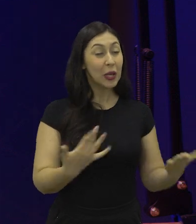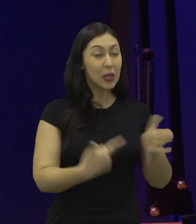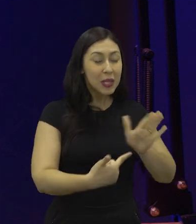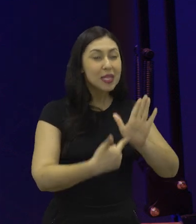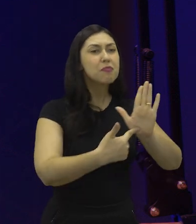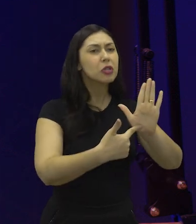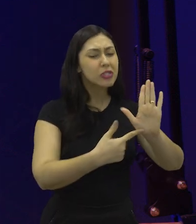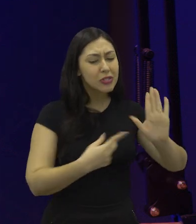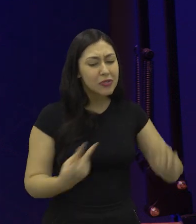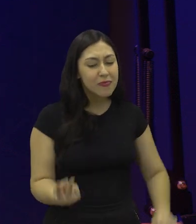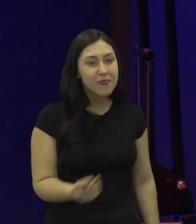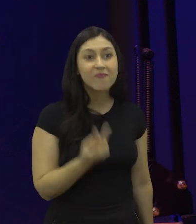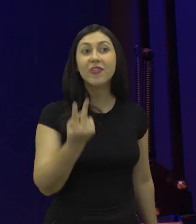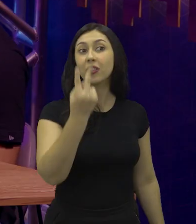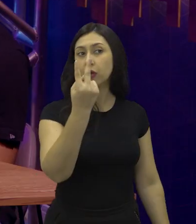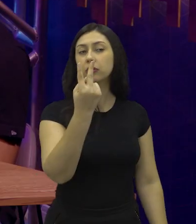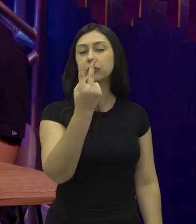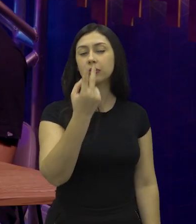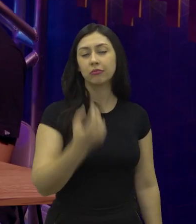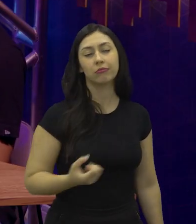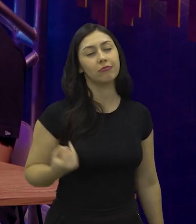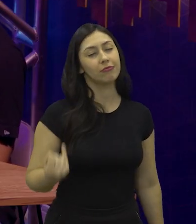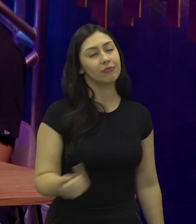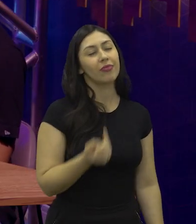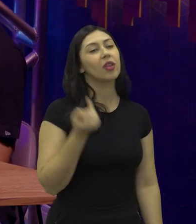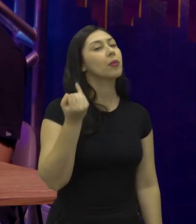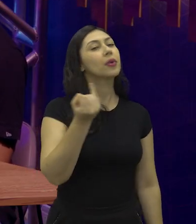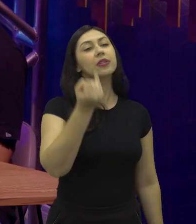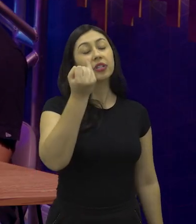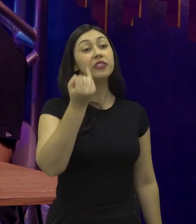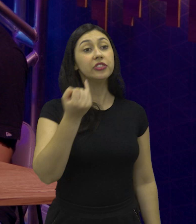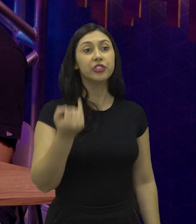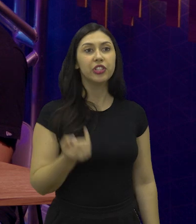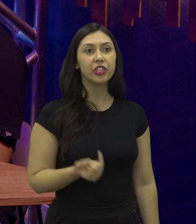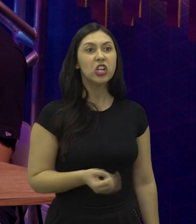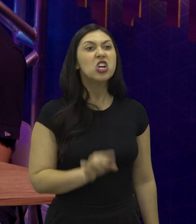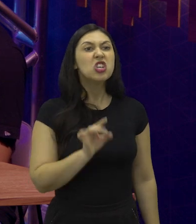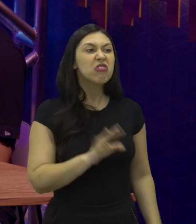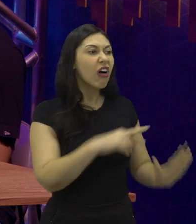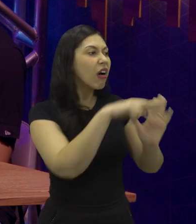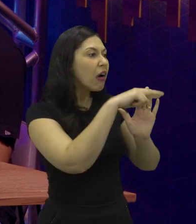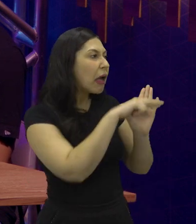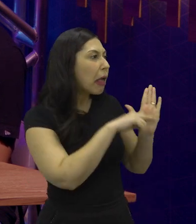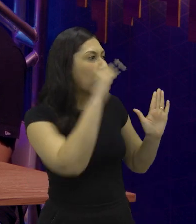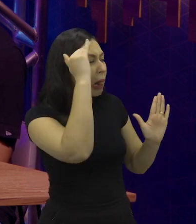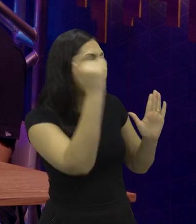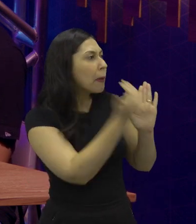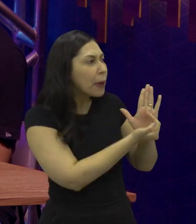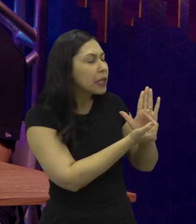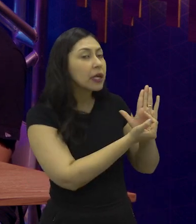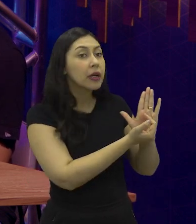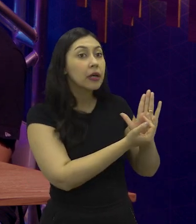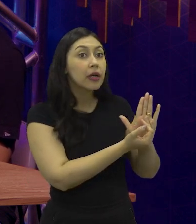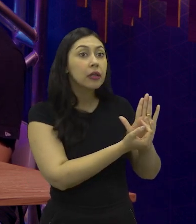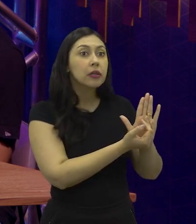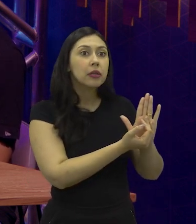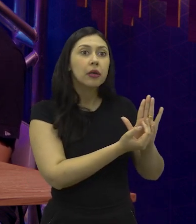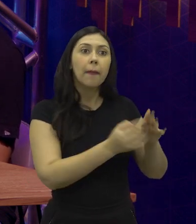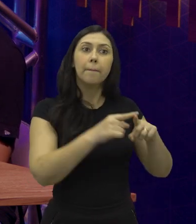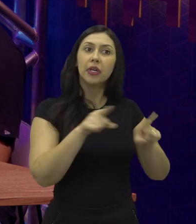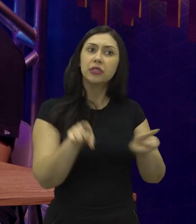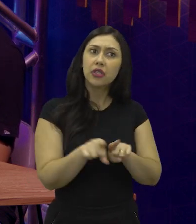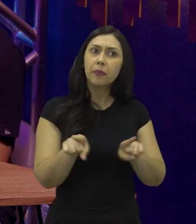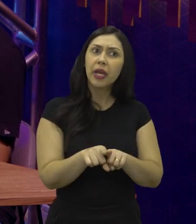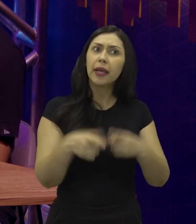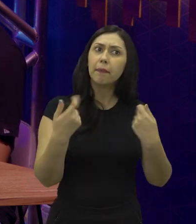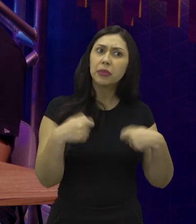acho que ele traz bastante essa mensagem, né, da... Mais do que você seguir as regras, você fazer o que é certo,